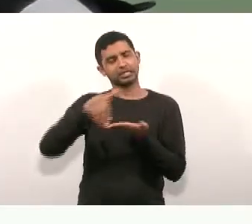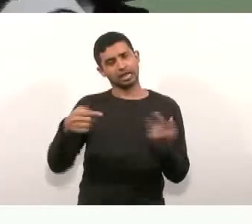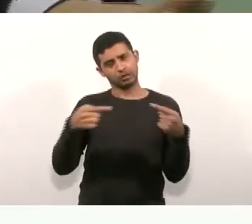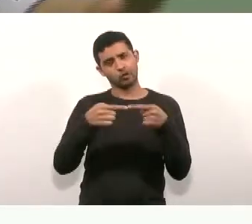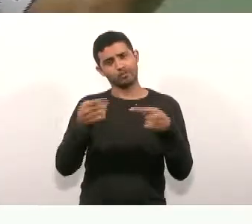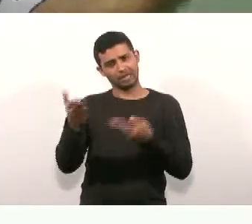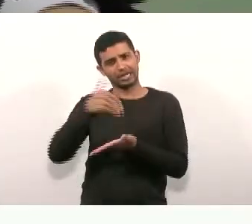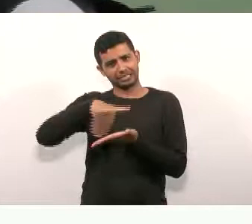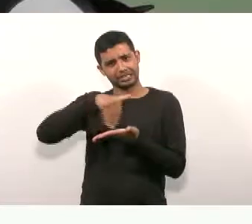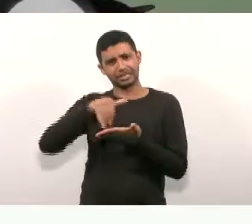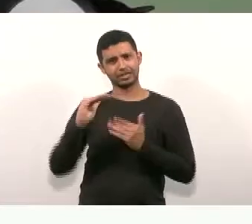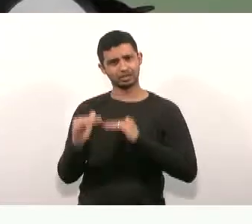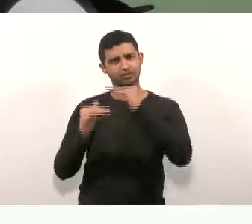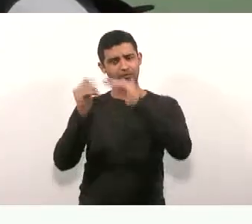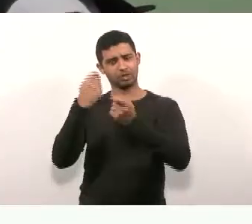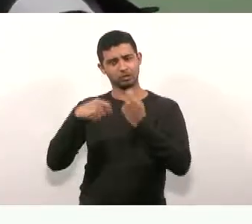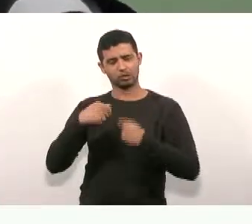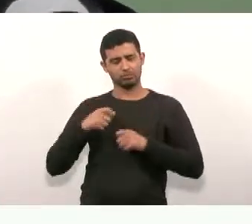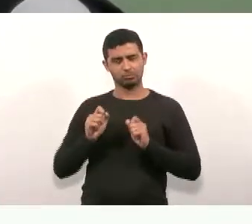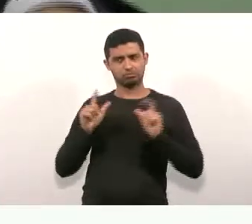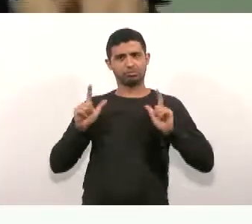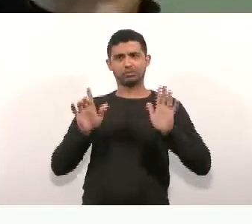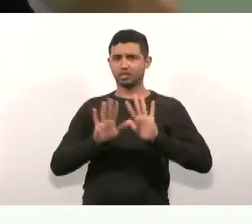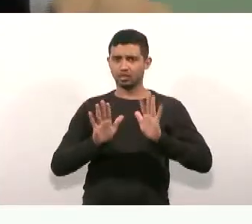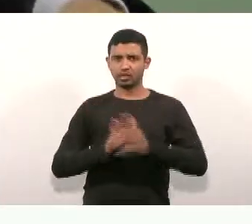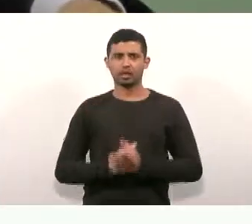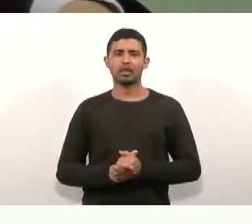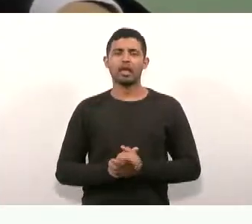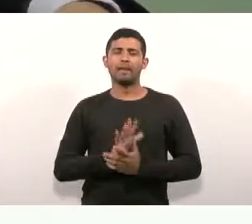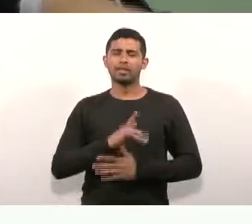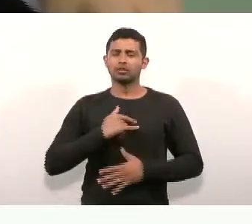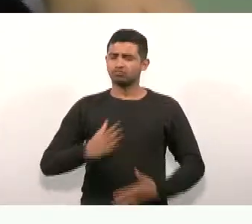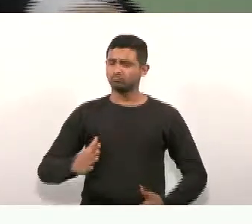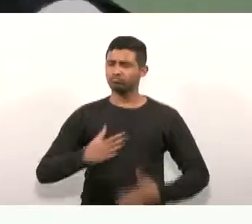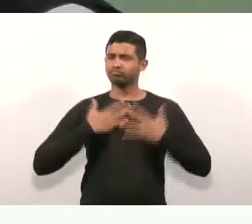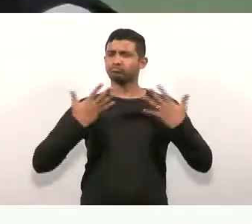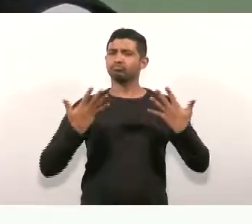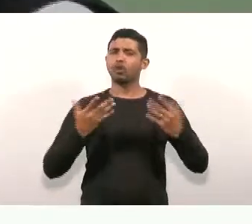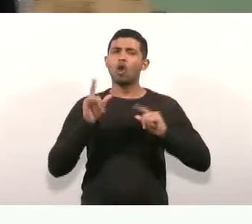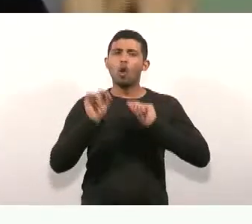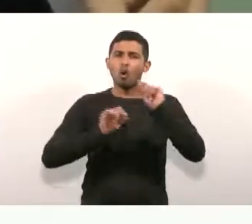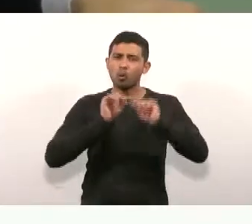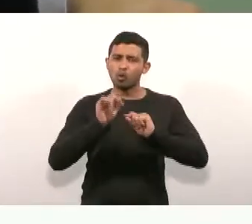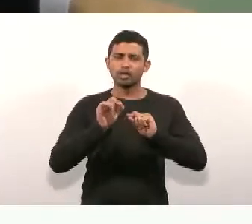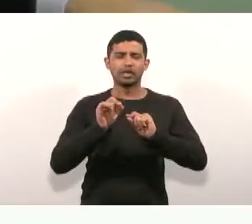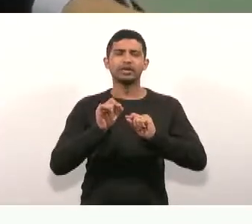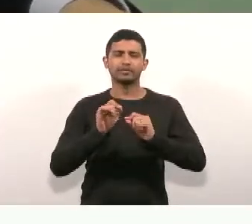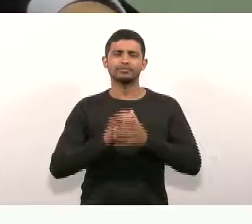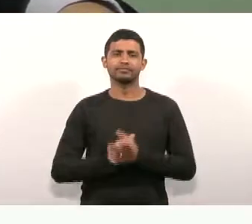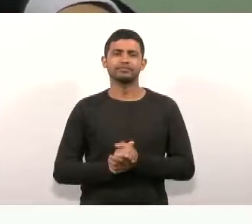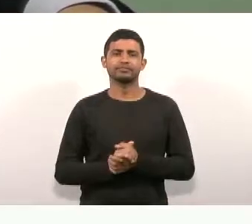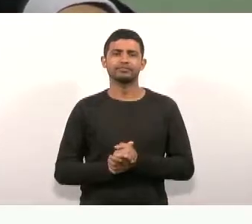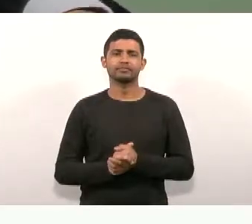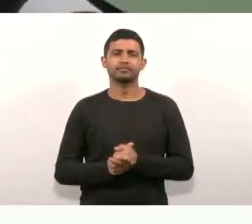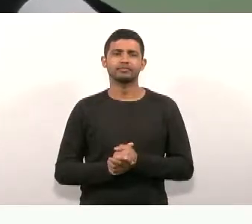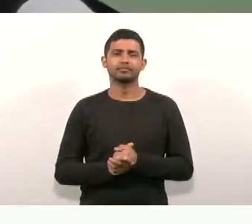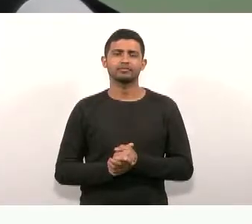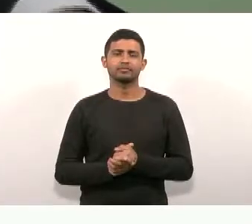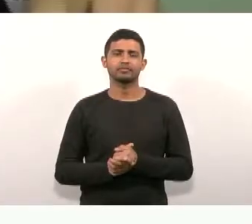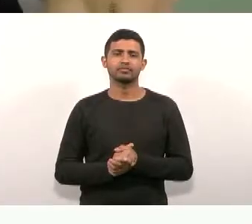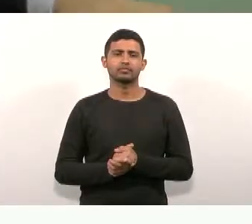Econômico. Não foi isso que causou espanto, imagina. O que causou estupefação foi o conteúdo